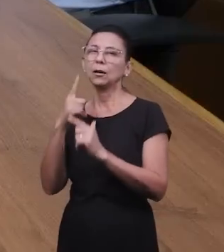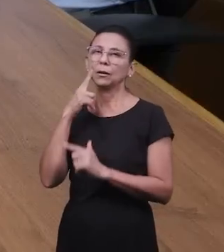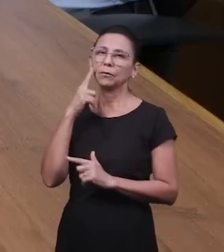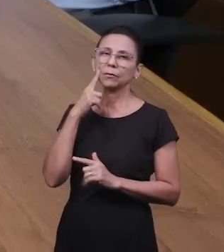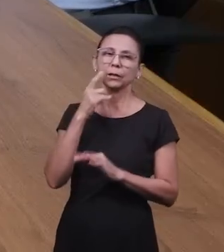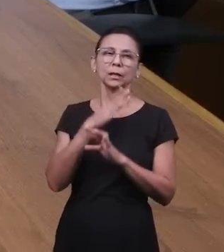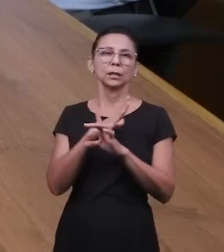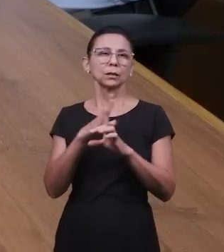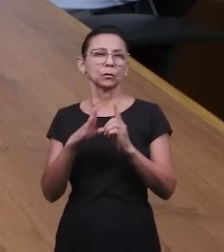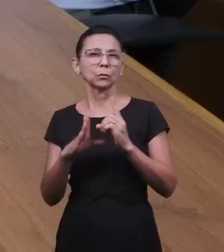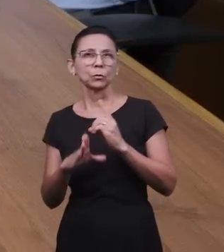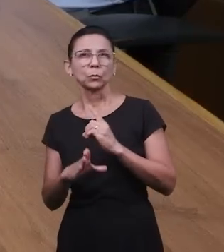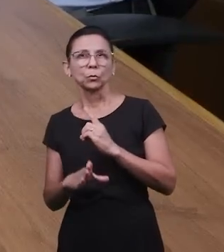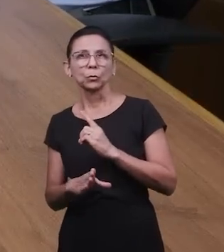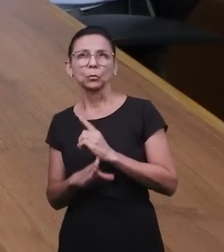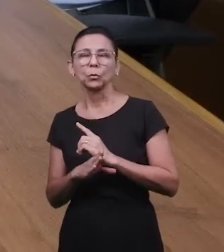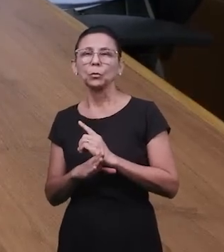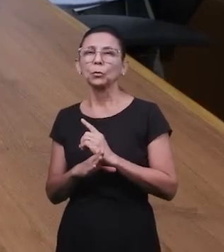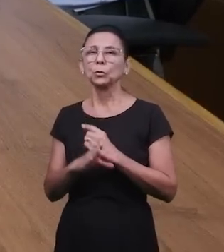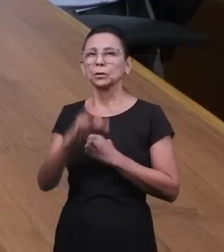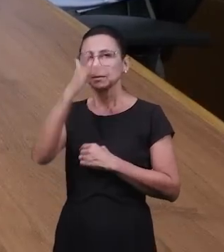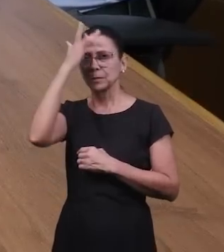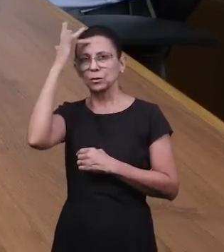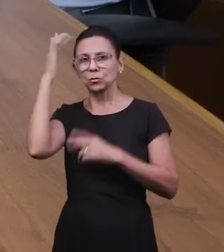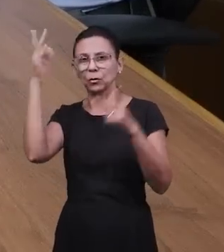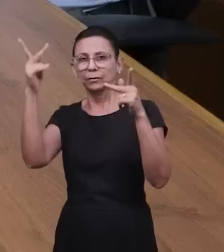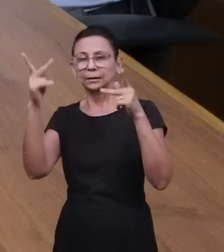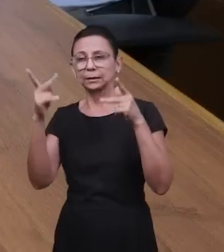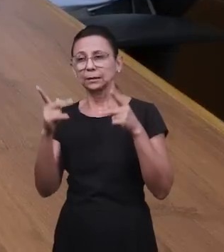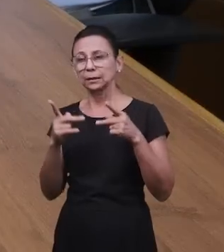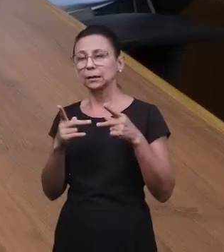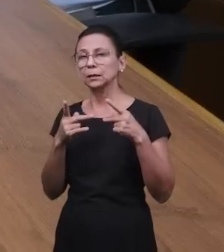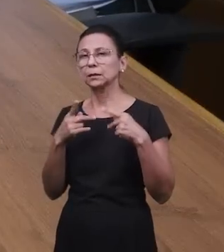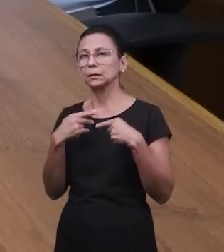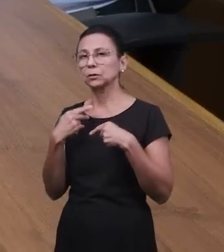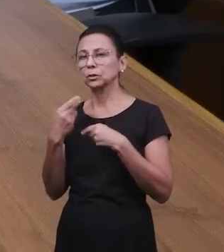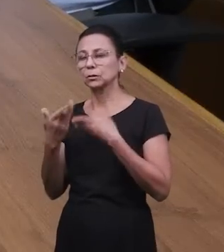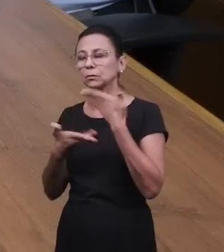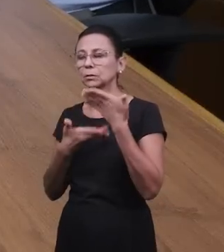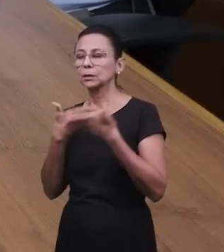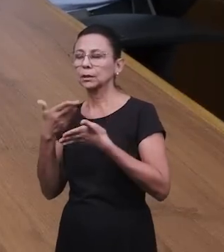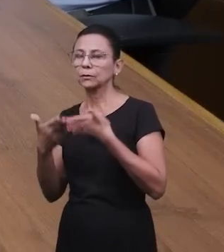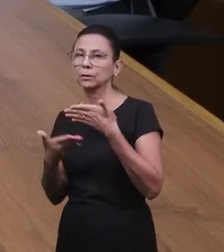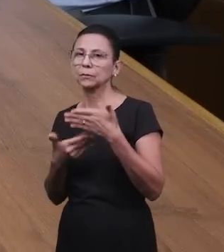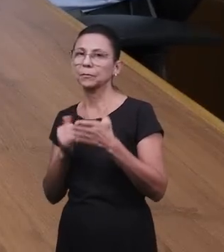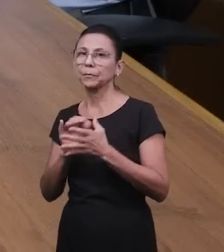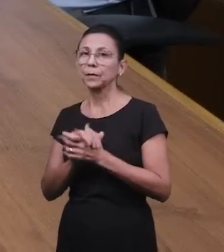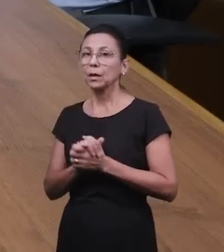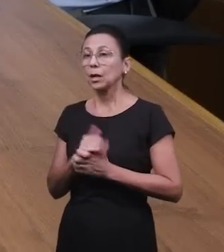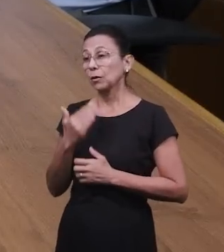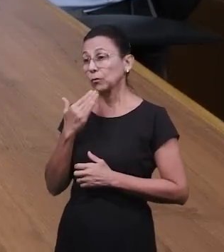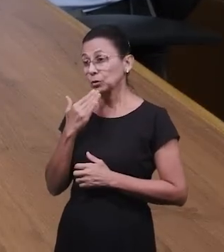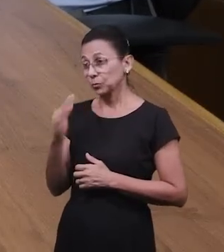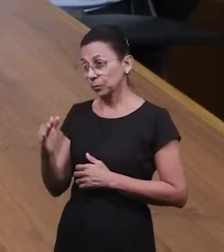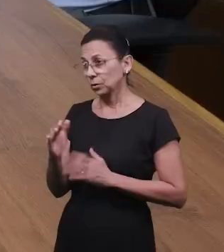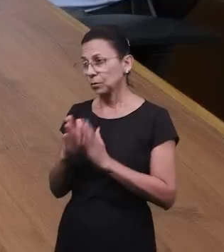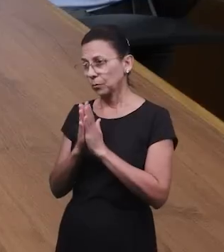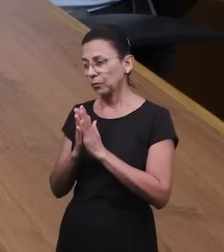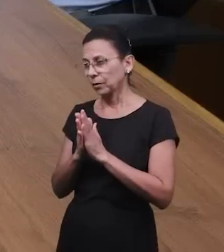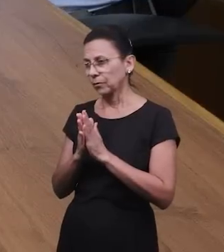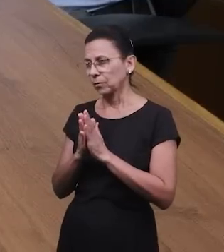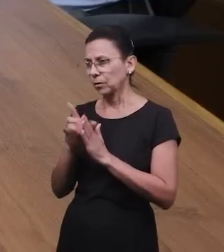ali a assistir os cultos, eu chamava e falava assim: olha, eu vou fazer um negócio com você, eu tenho um pedido para te fazer. Qual que é o pedido? Meu pedido é para você orar por